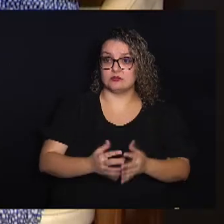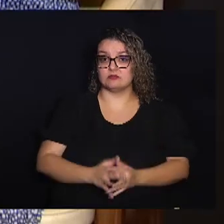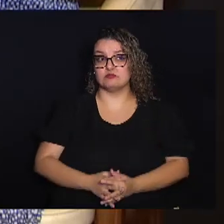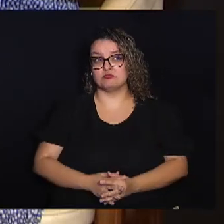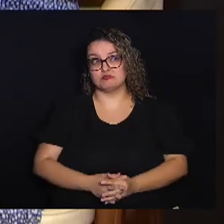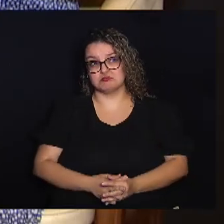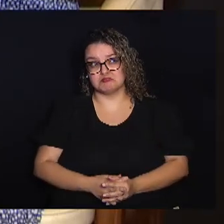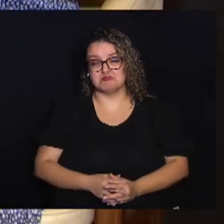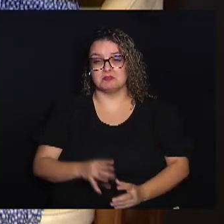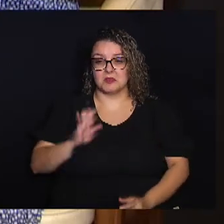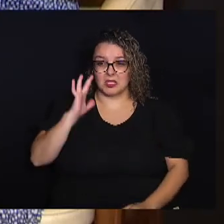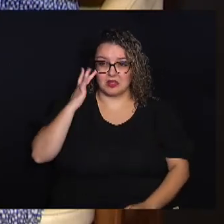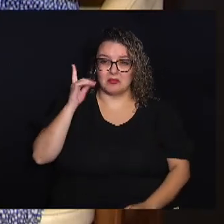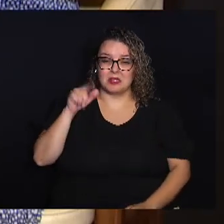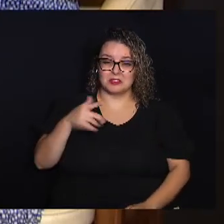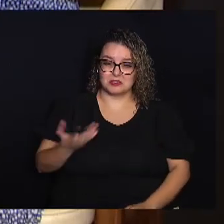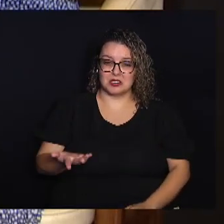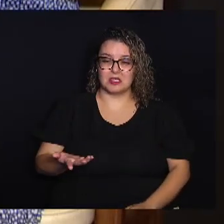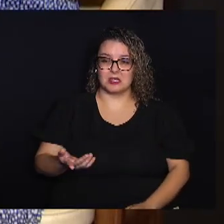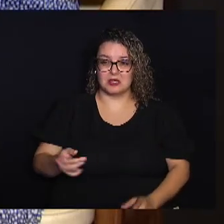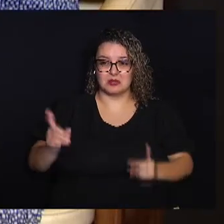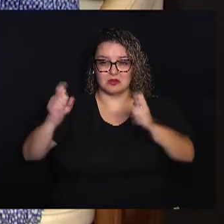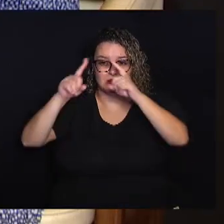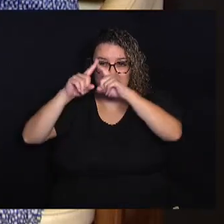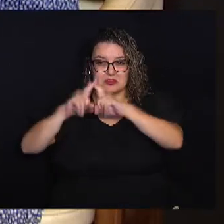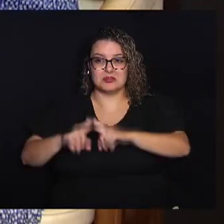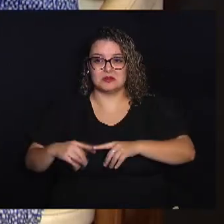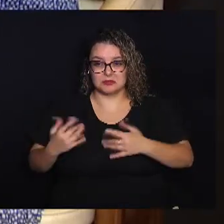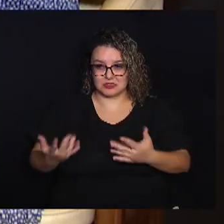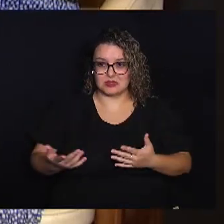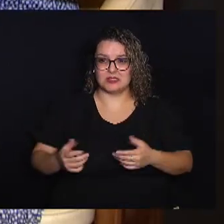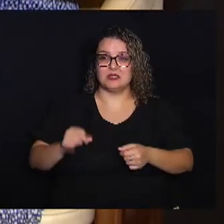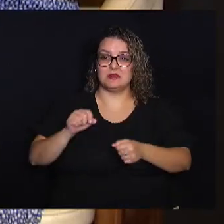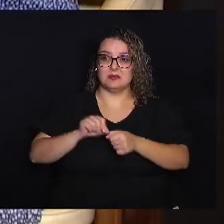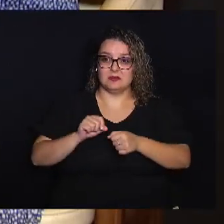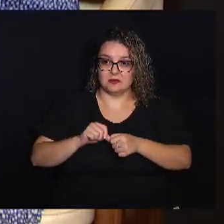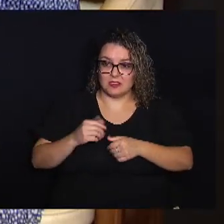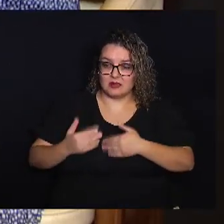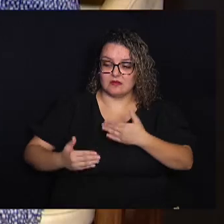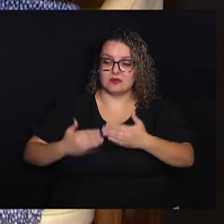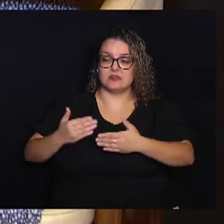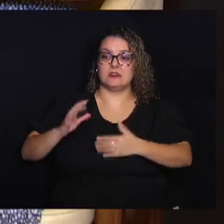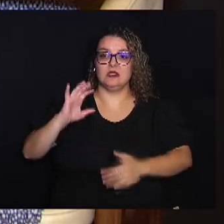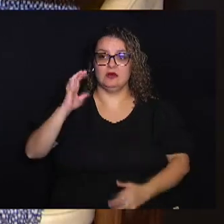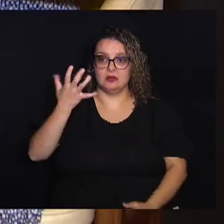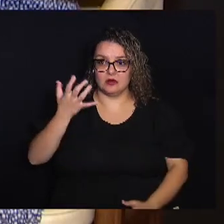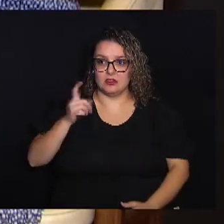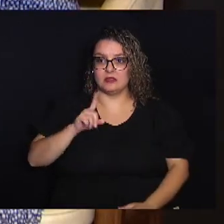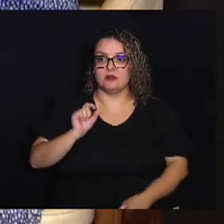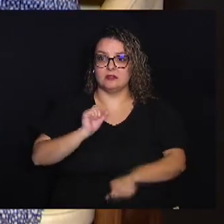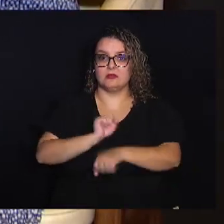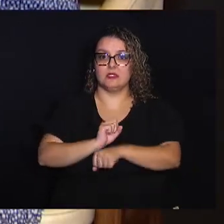acho que o desafio é fazer a engrenagem girar e não